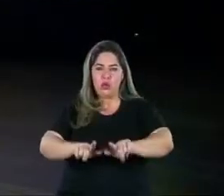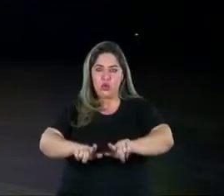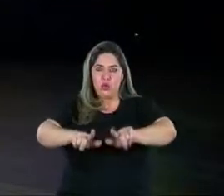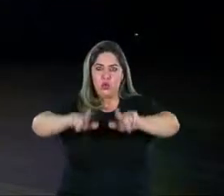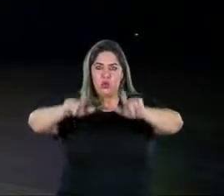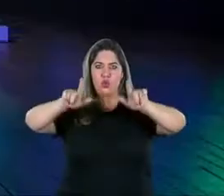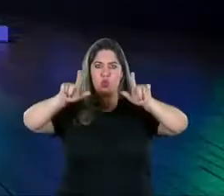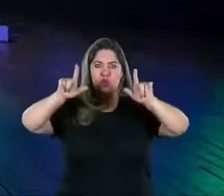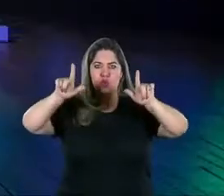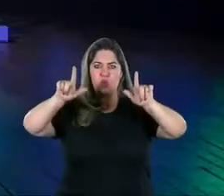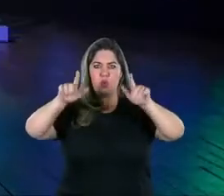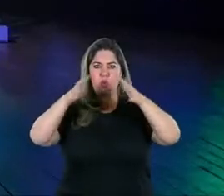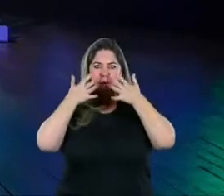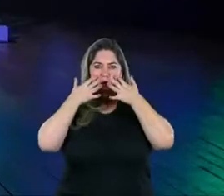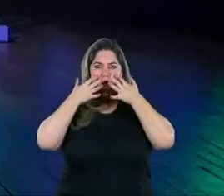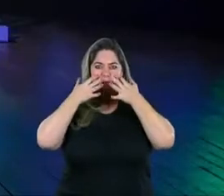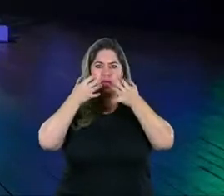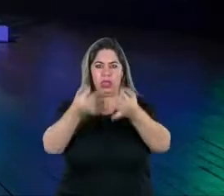de olhar atento